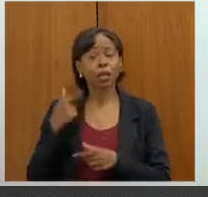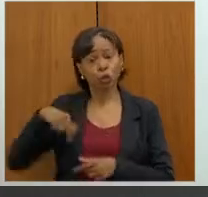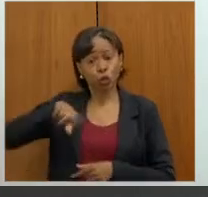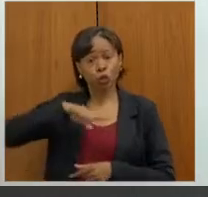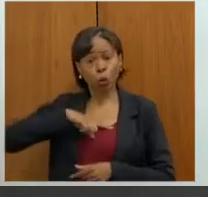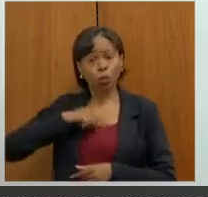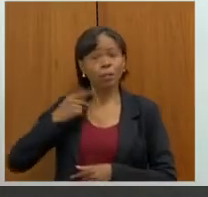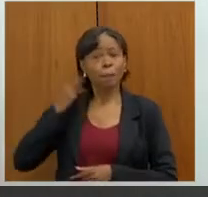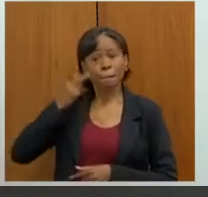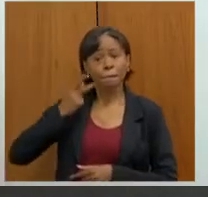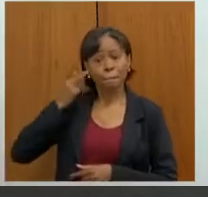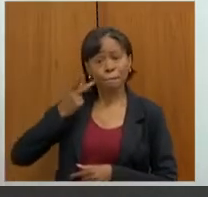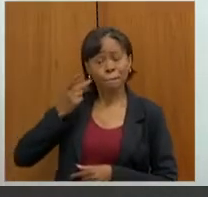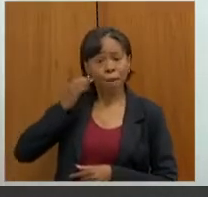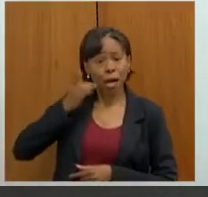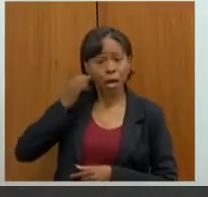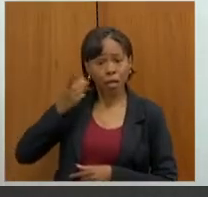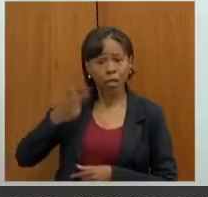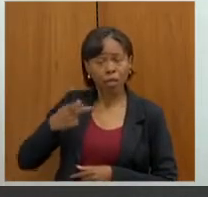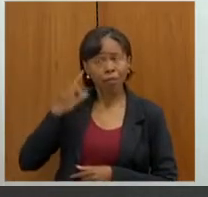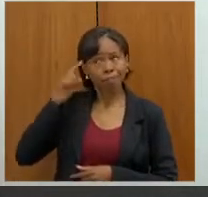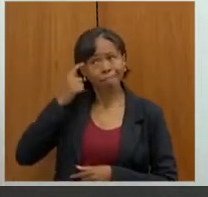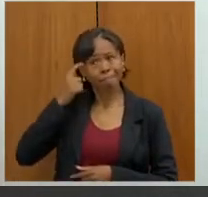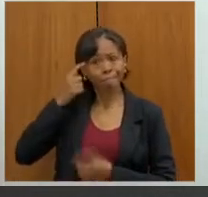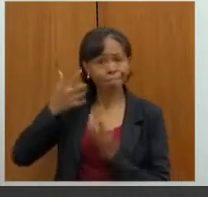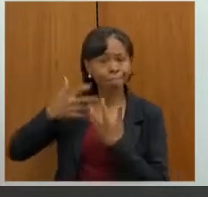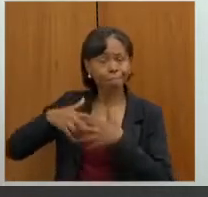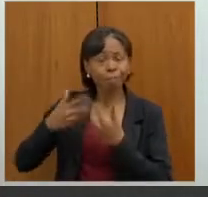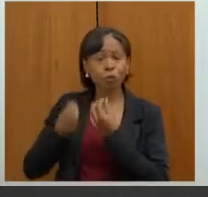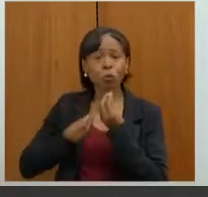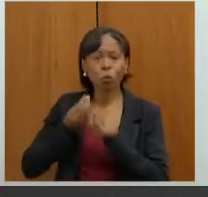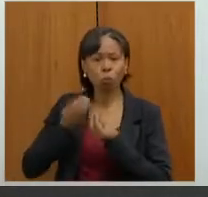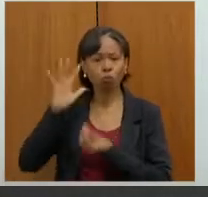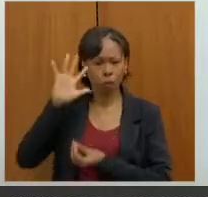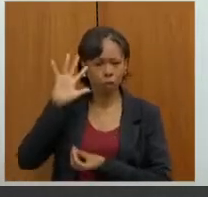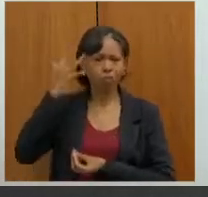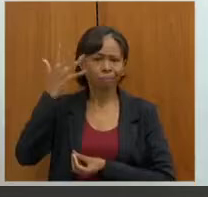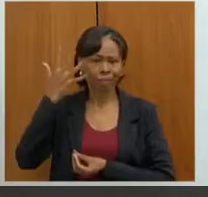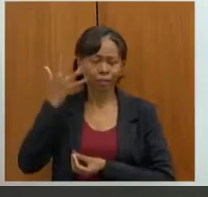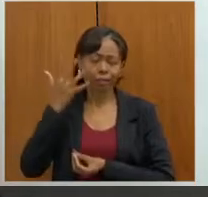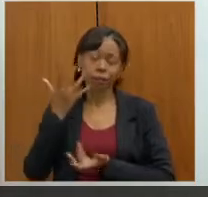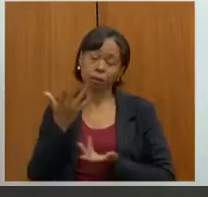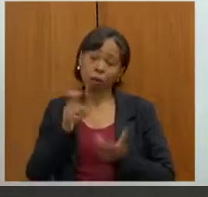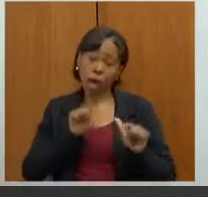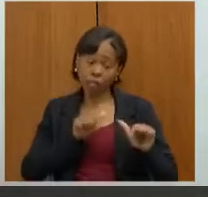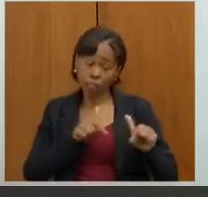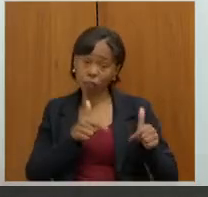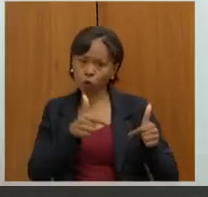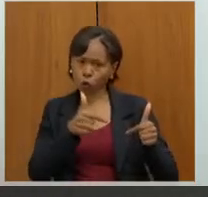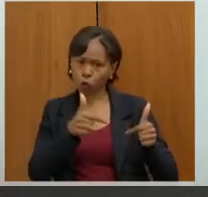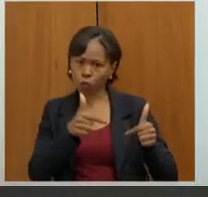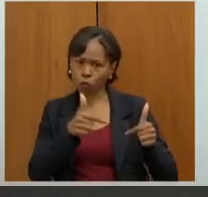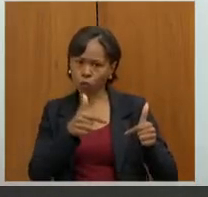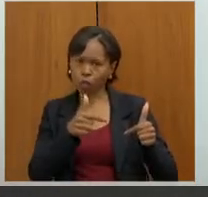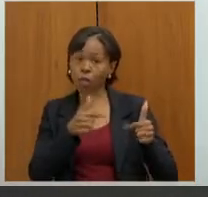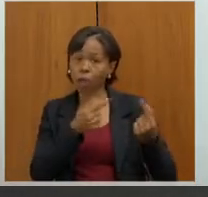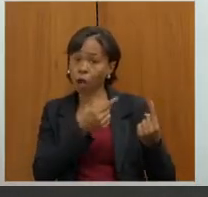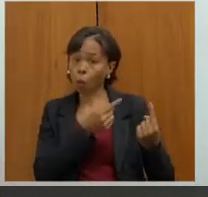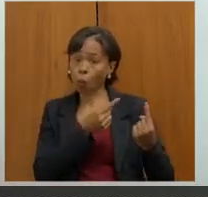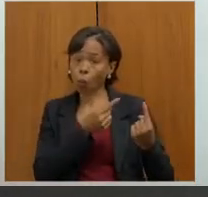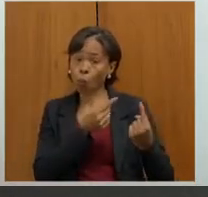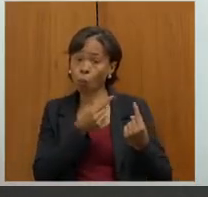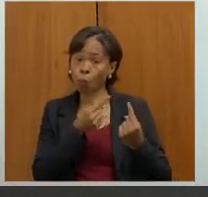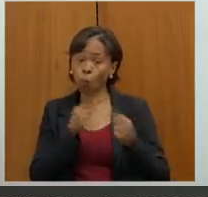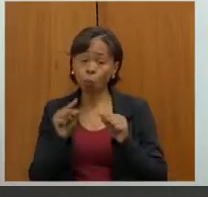gente saia dessa situação que nós encontramos é nós também pensamos que essas ações concretas de enfrentamento à